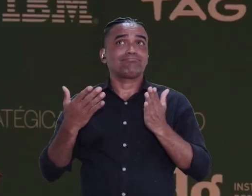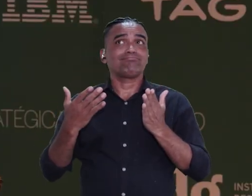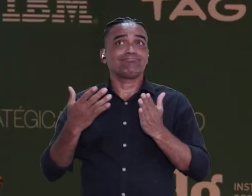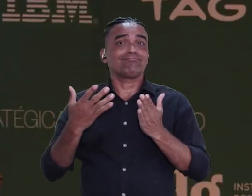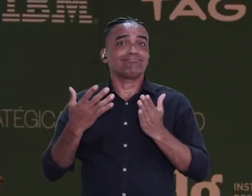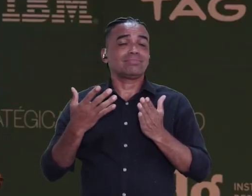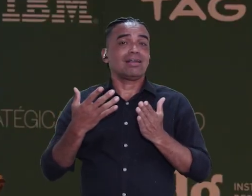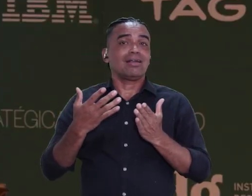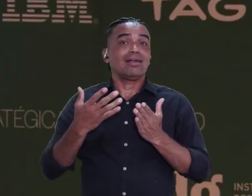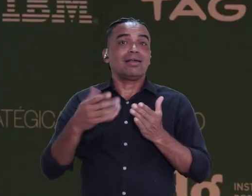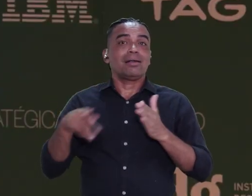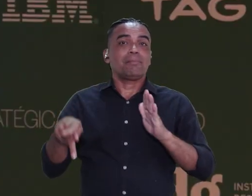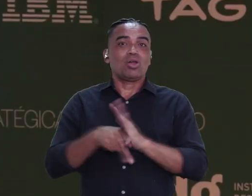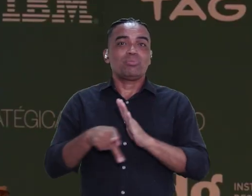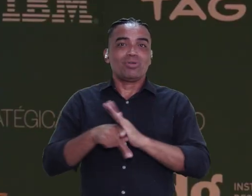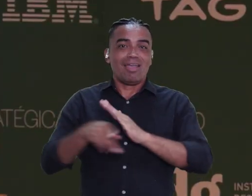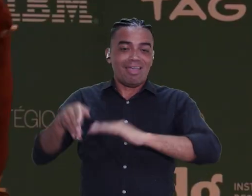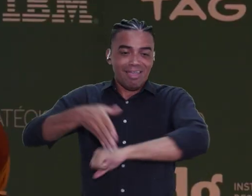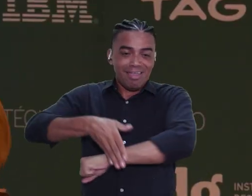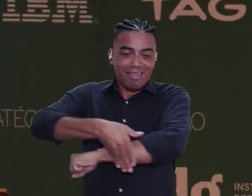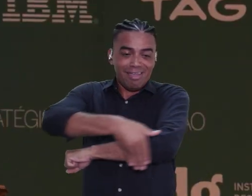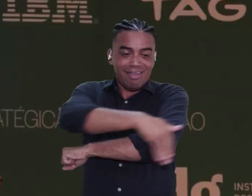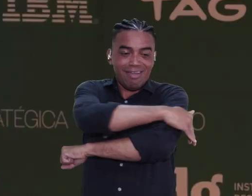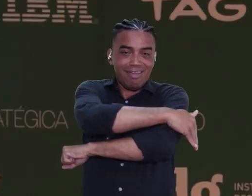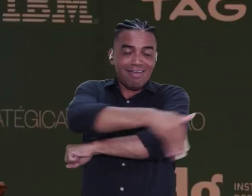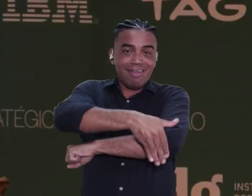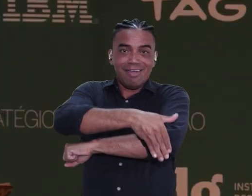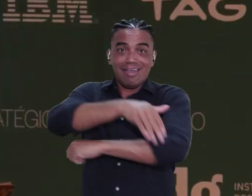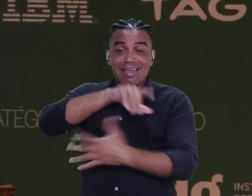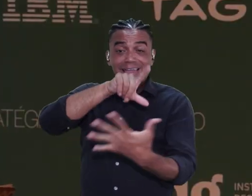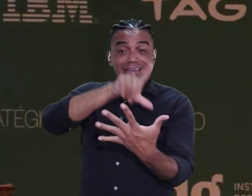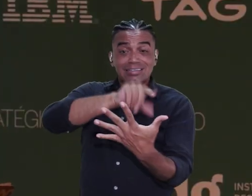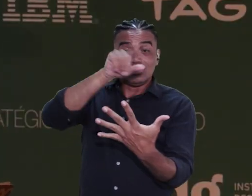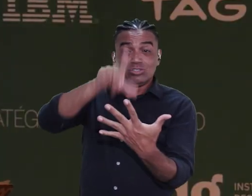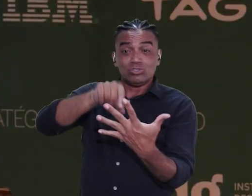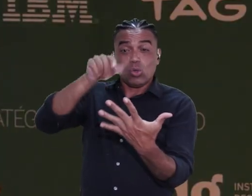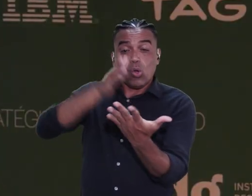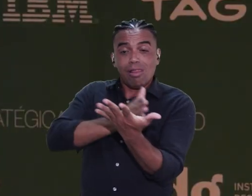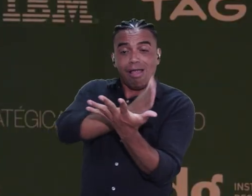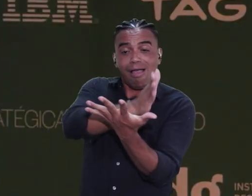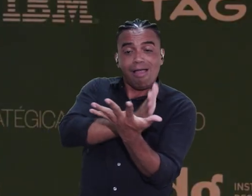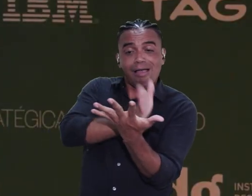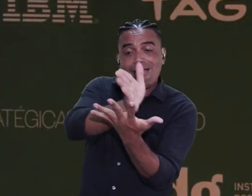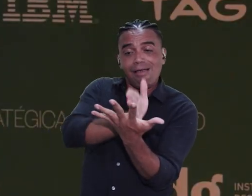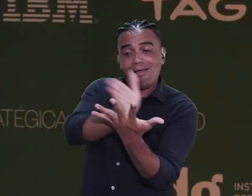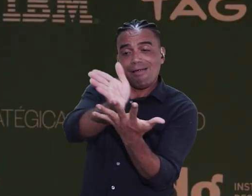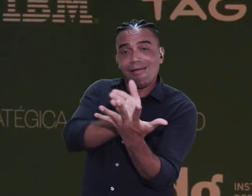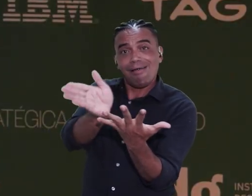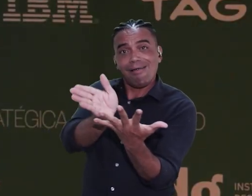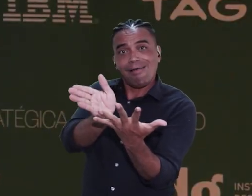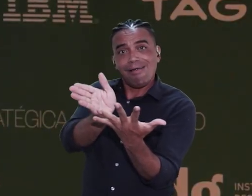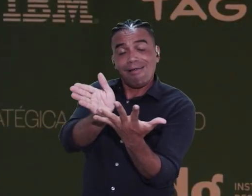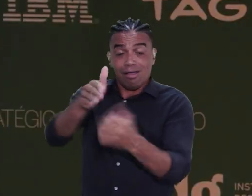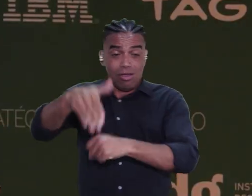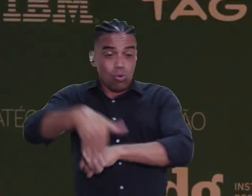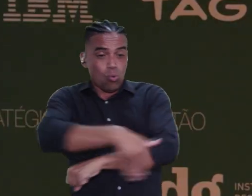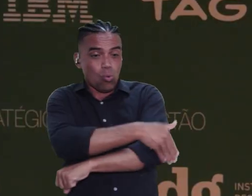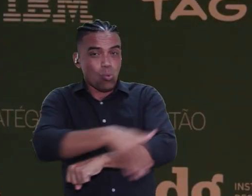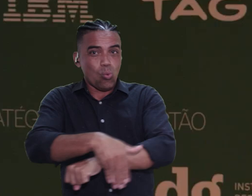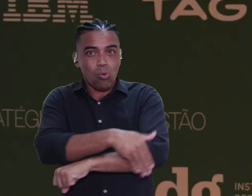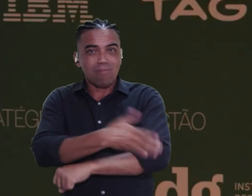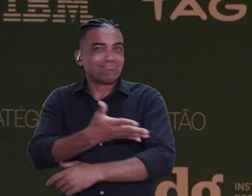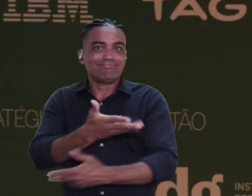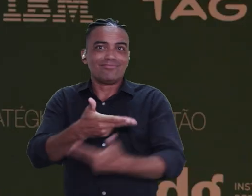mítica das encruzilhadas, né, das escolhas de caminho, das portas de rua, mas